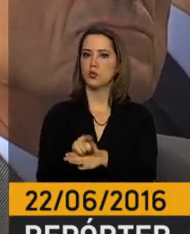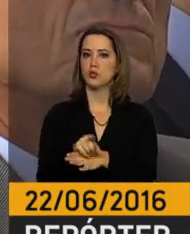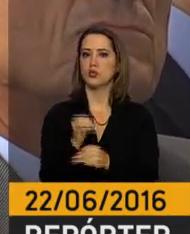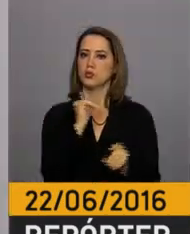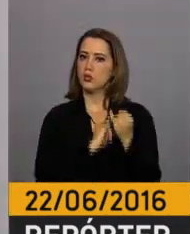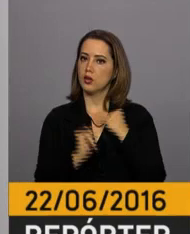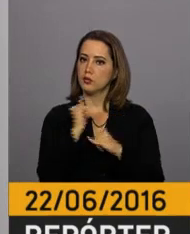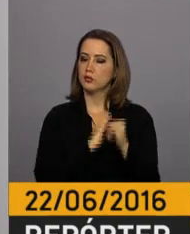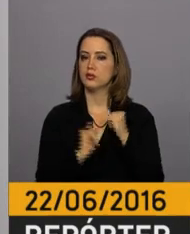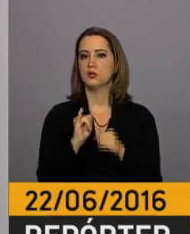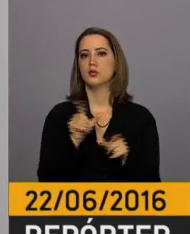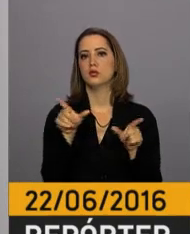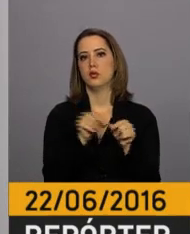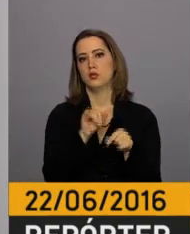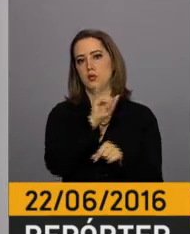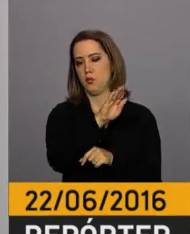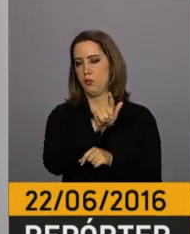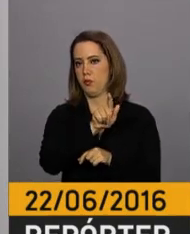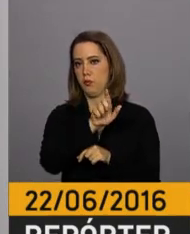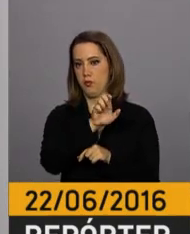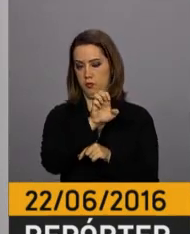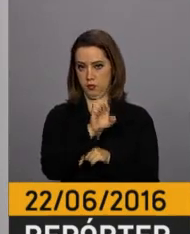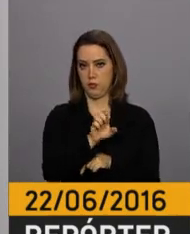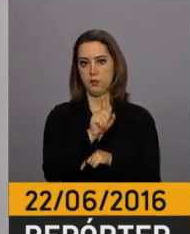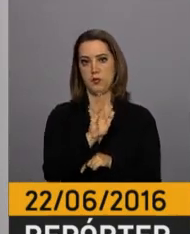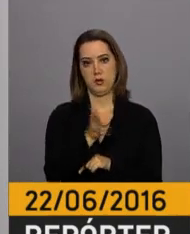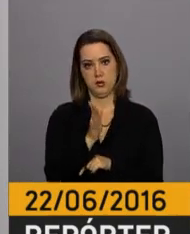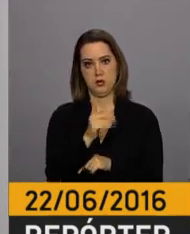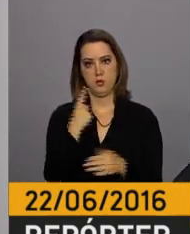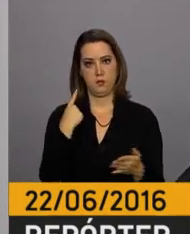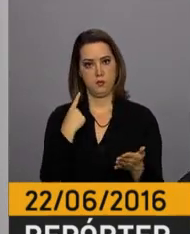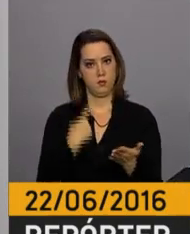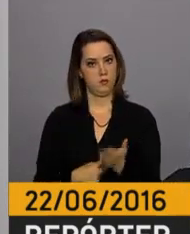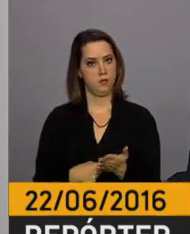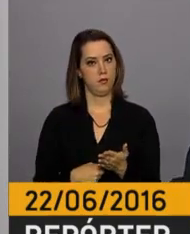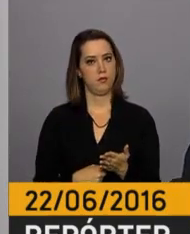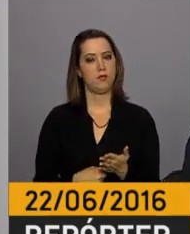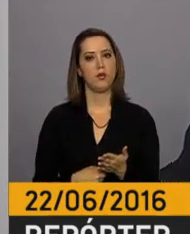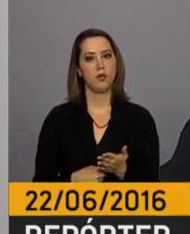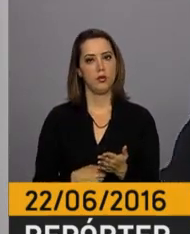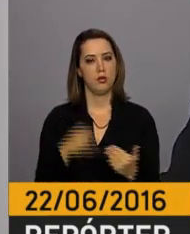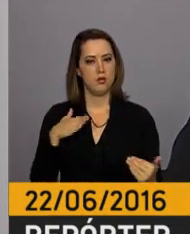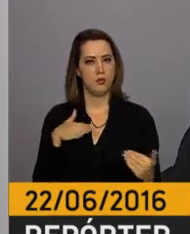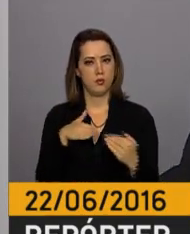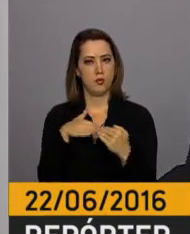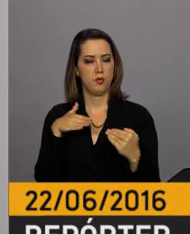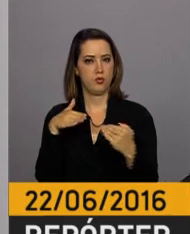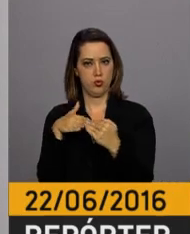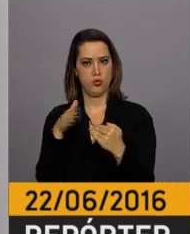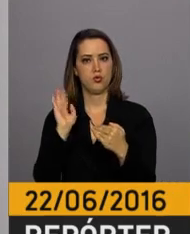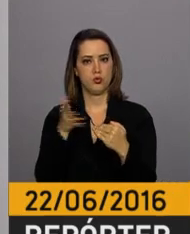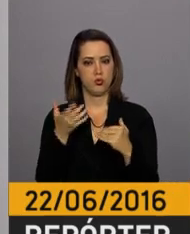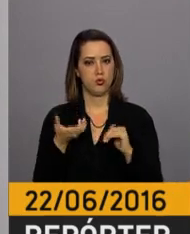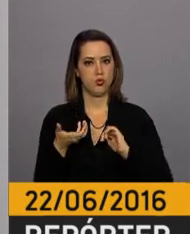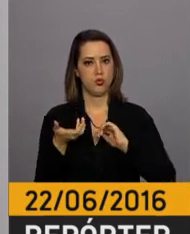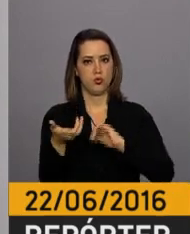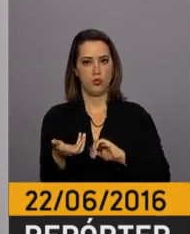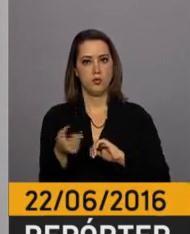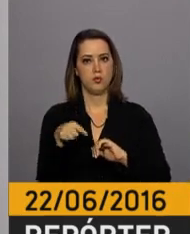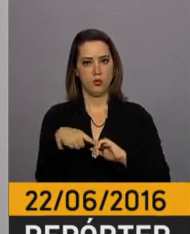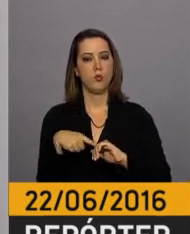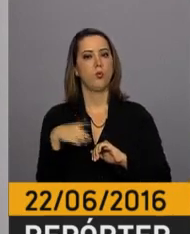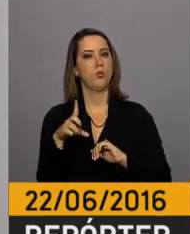décadas será fundamental mas já combinei ontem ainda entre idas à Câmara e ao Senado com os